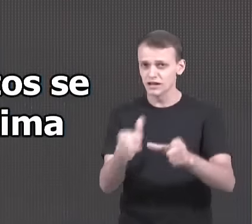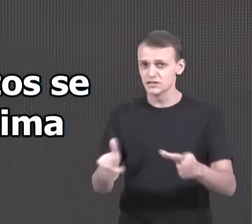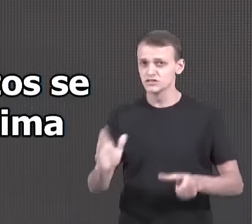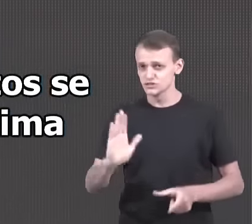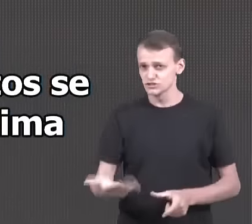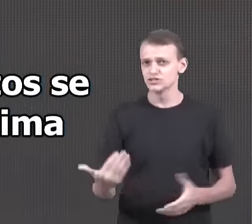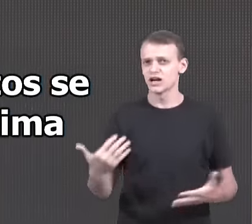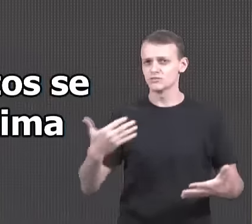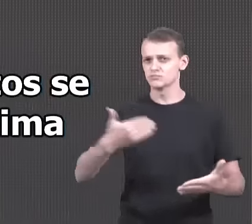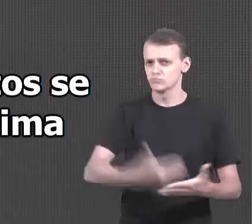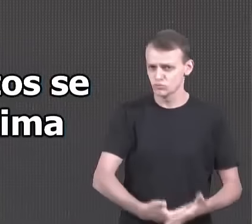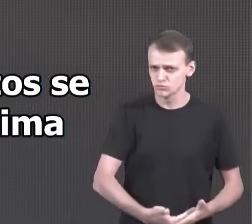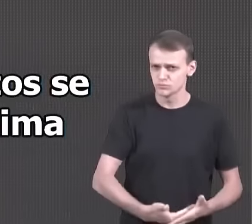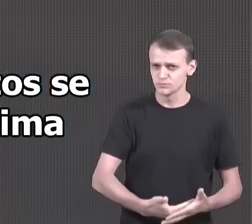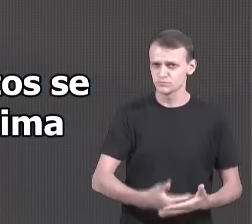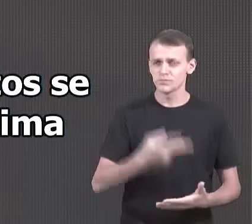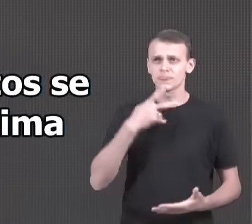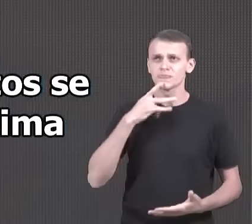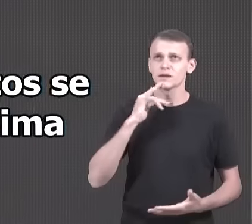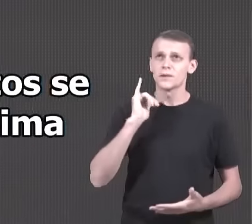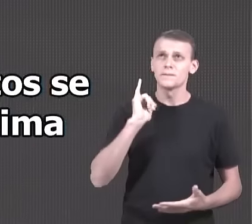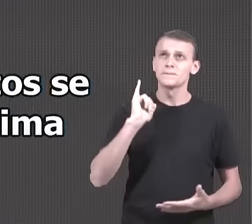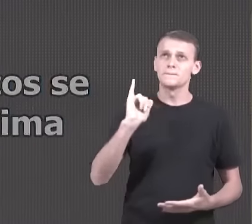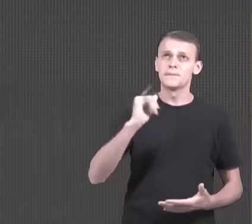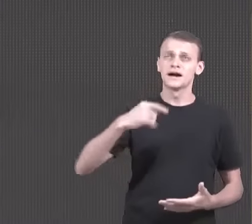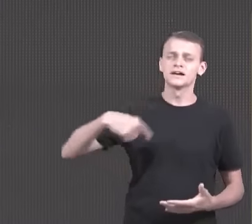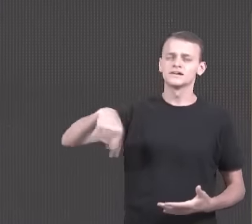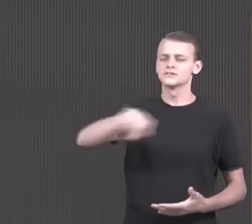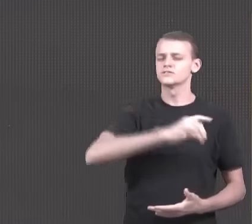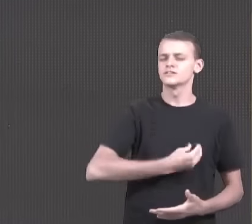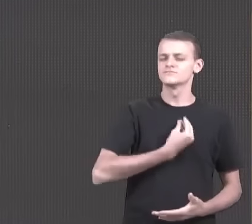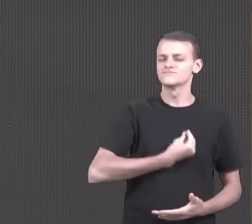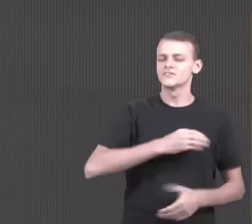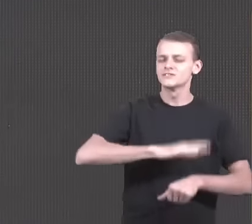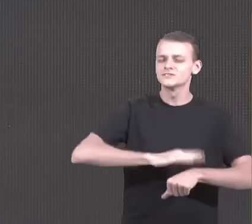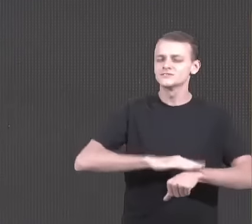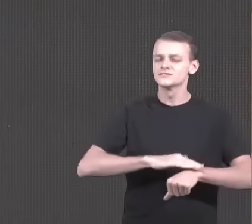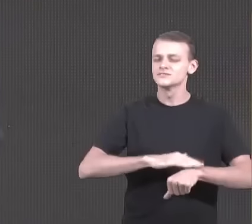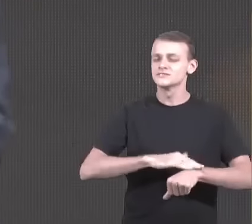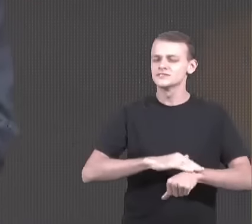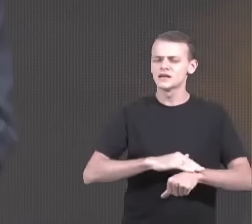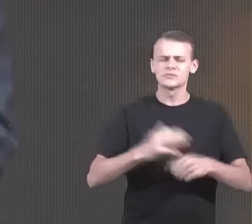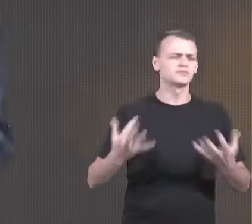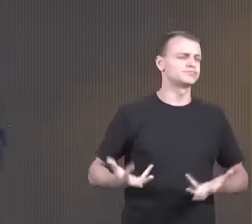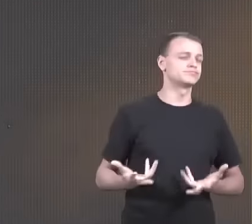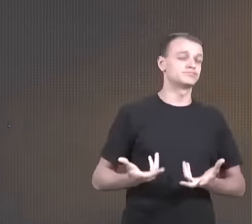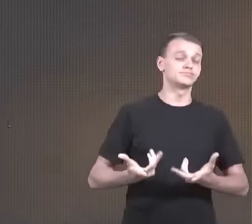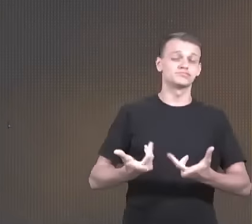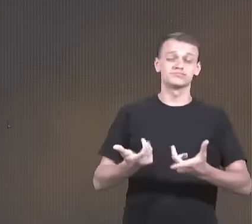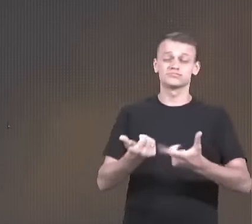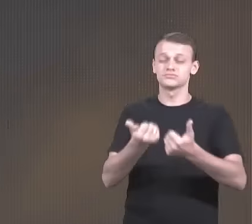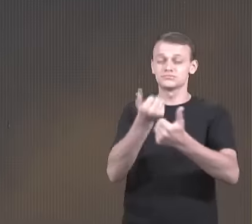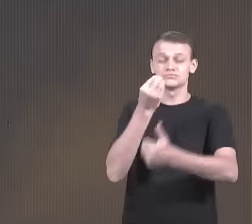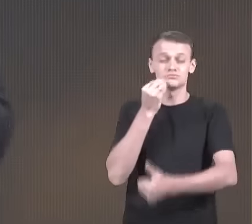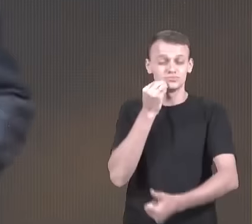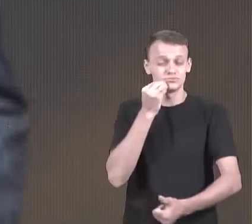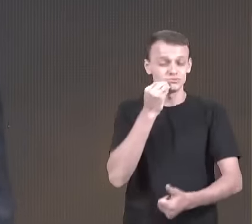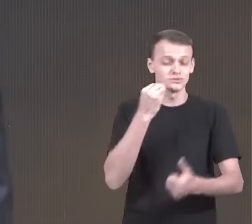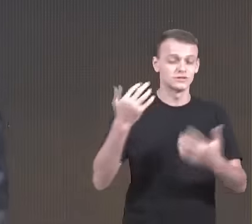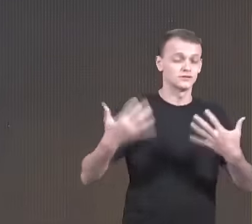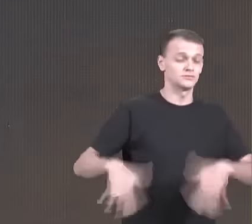hora. Pai, nós vivemos num tempo tão incrível, tão oportuno, tão